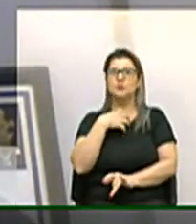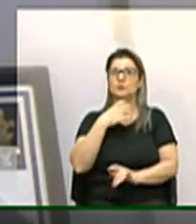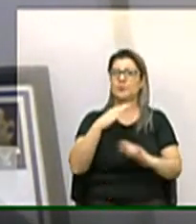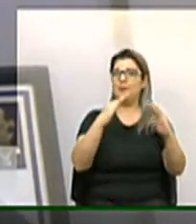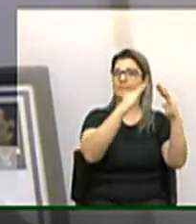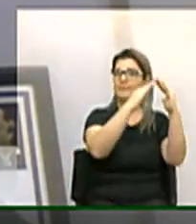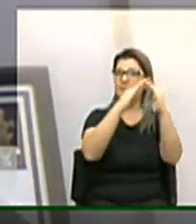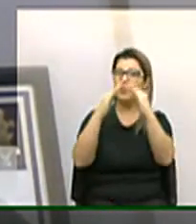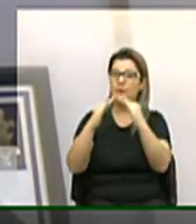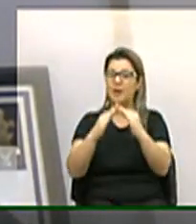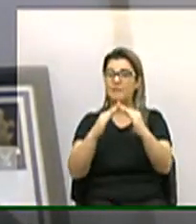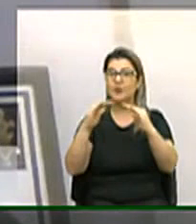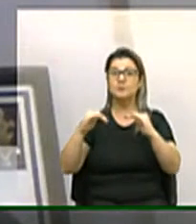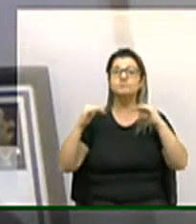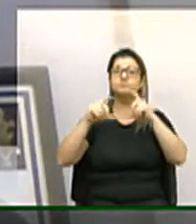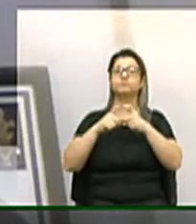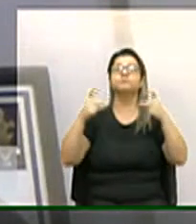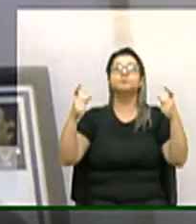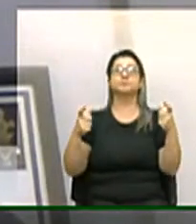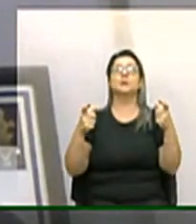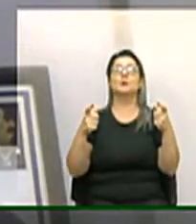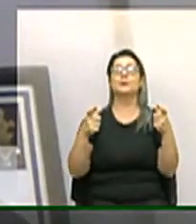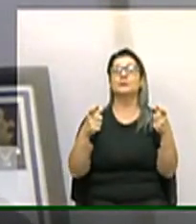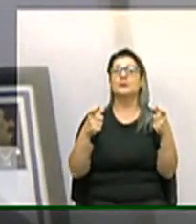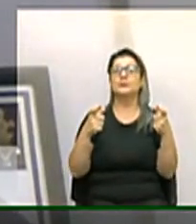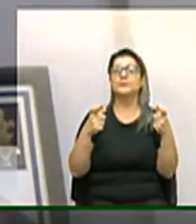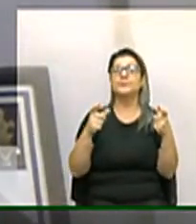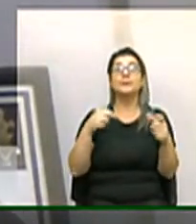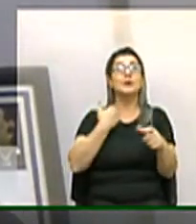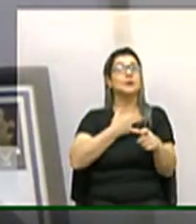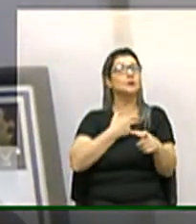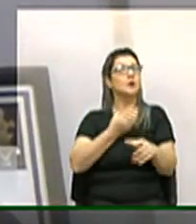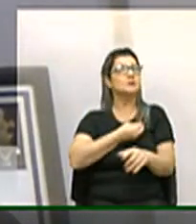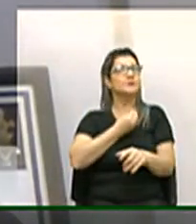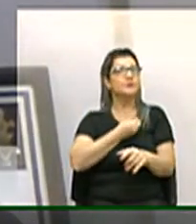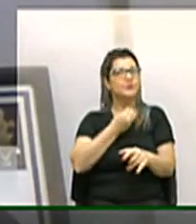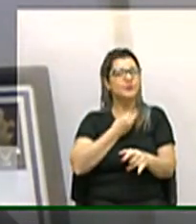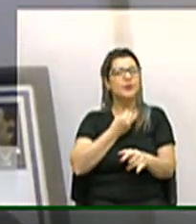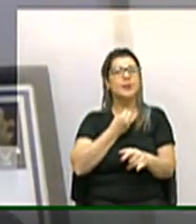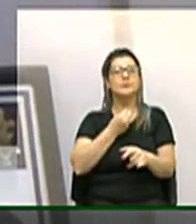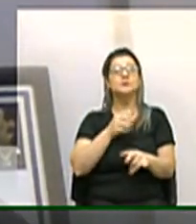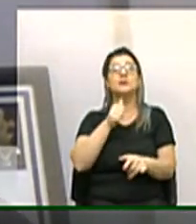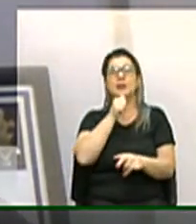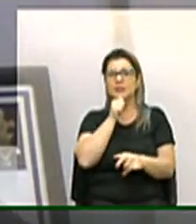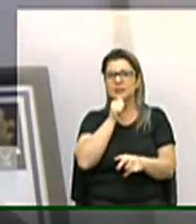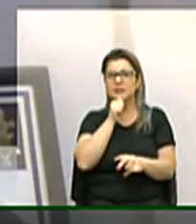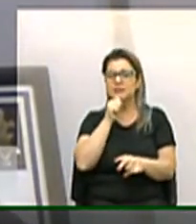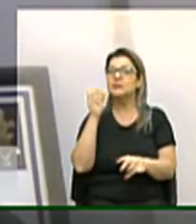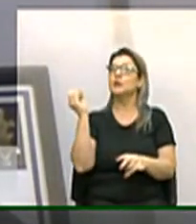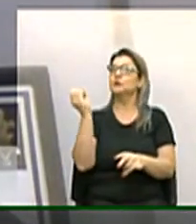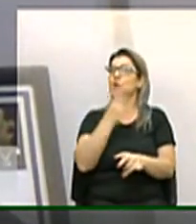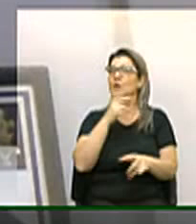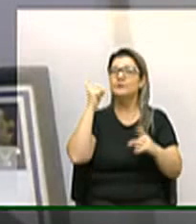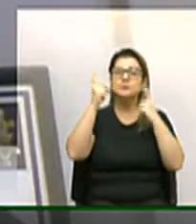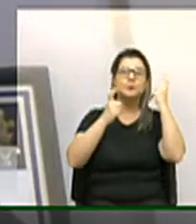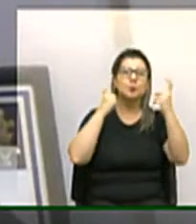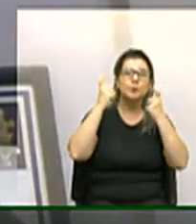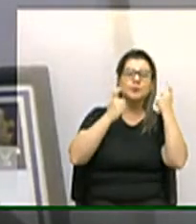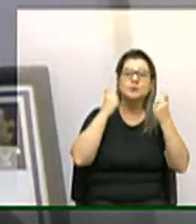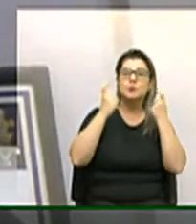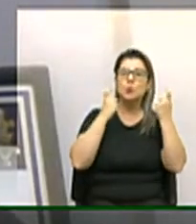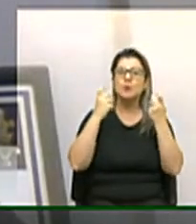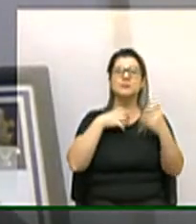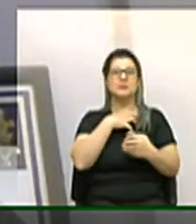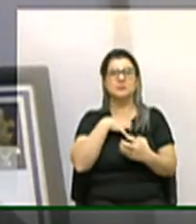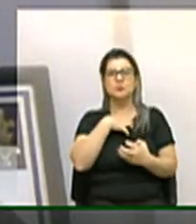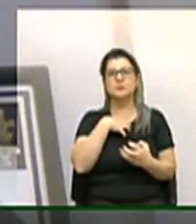aumentar muito mais. E nós viveremos, muito provavelmente, novas levas de ocupações urbanas em função dessa situação, né?